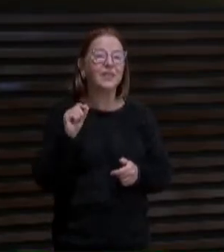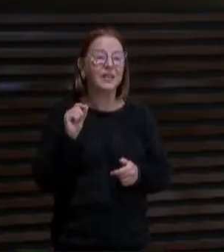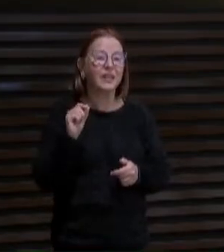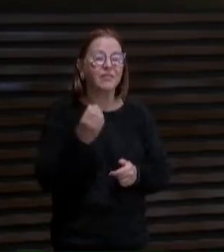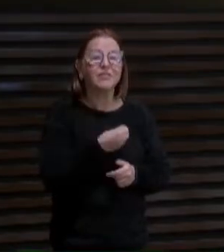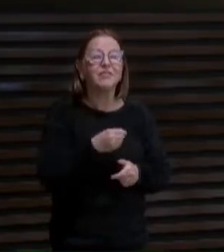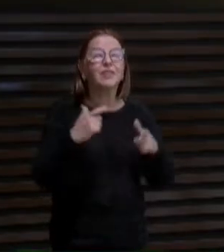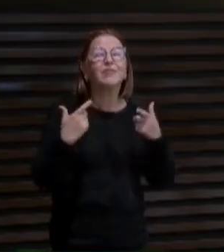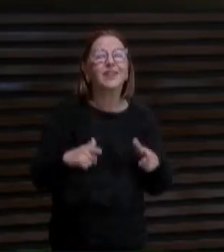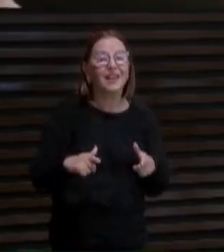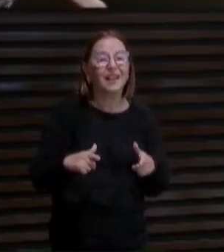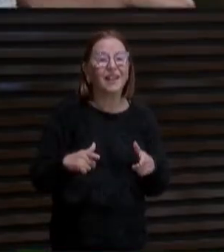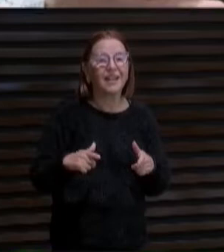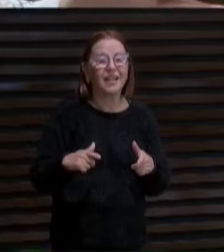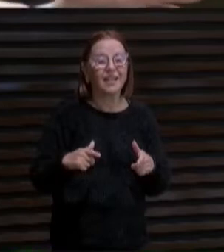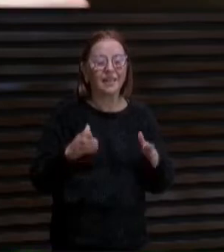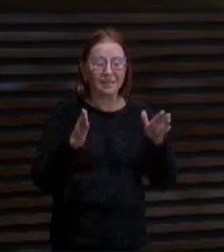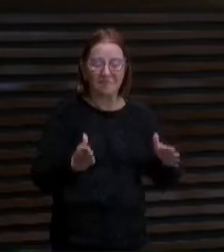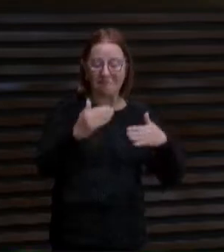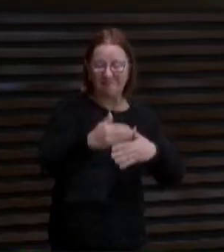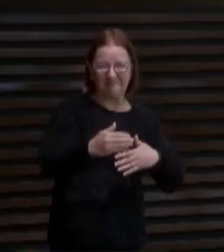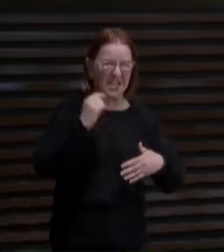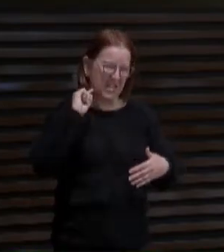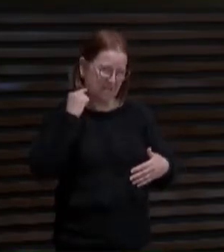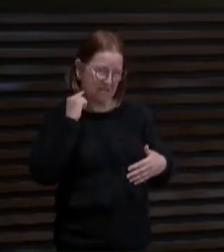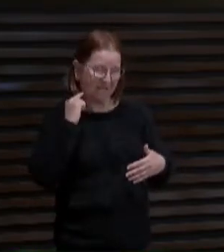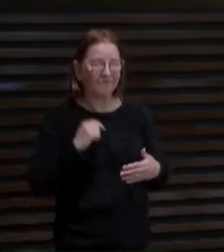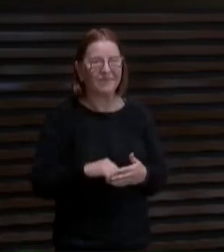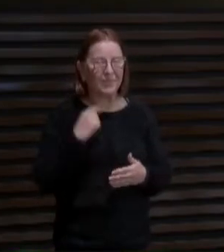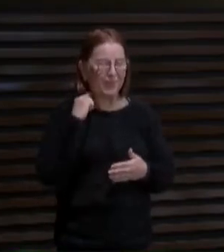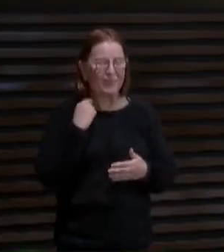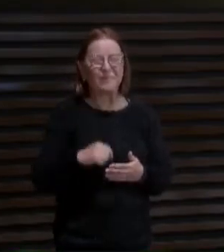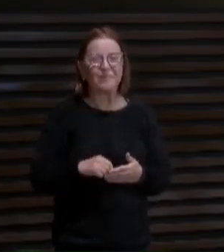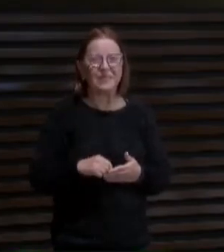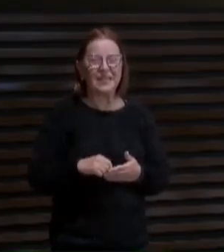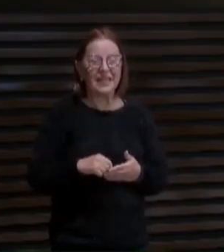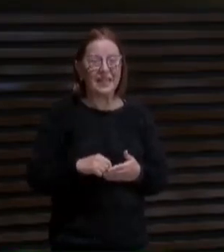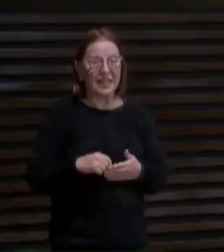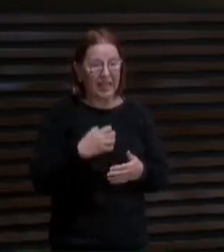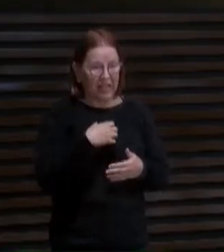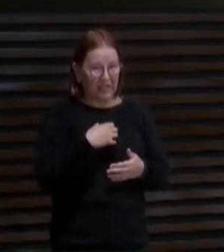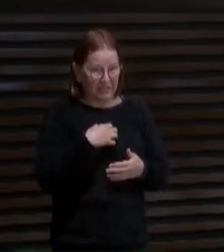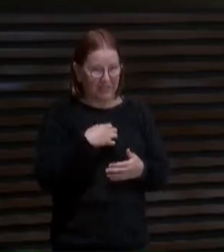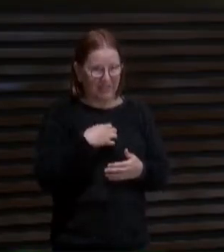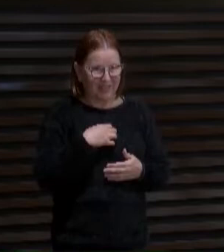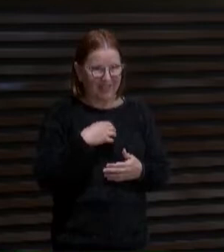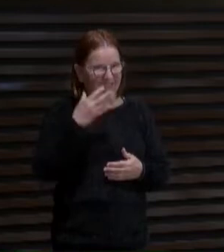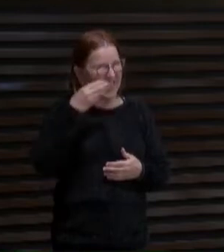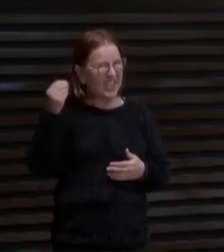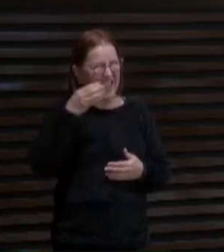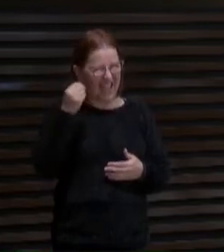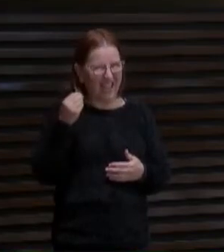viver aonde no chiqueiro natureza de gato é viver aonde dentro de casa no sofá